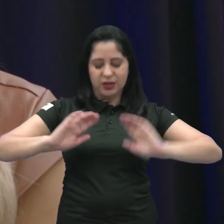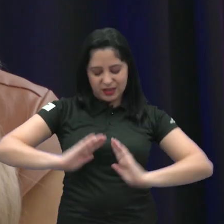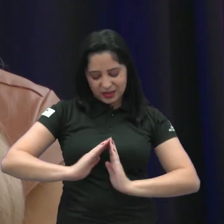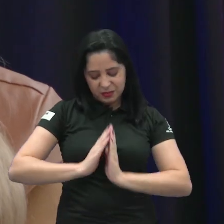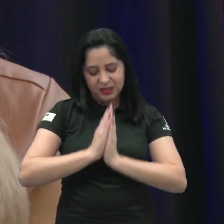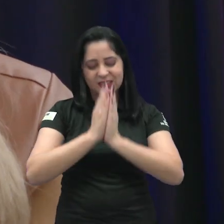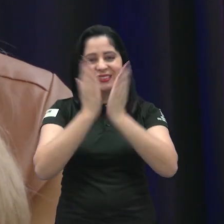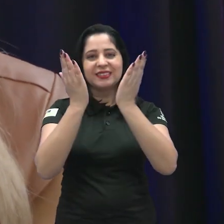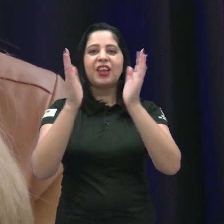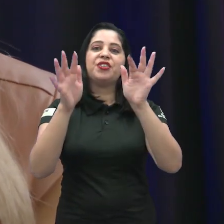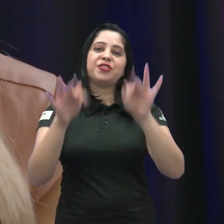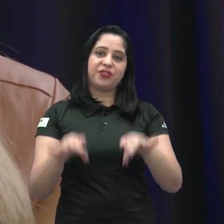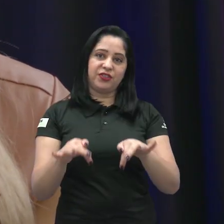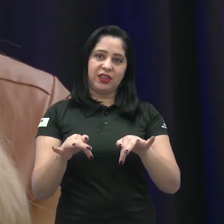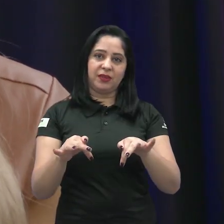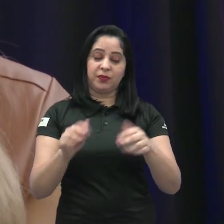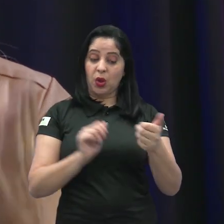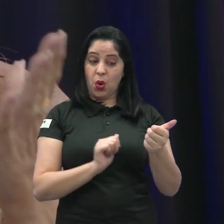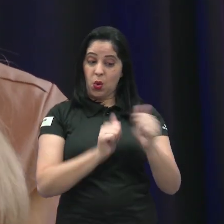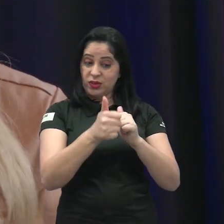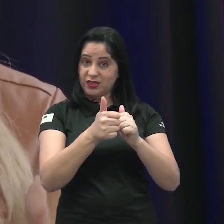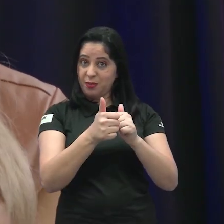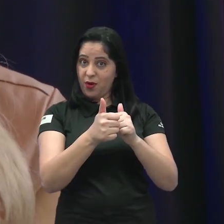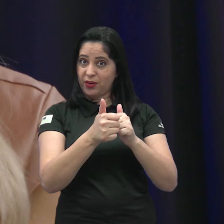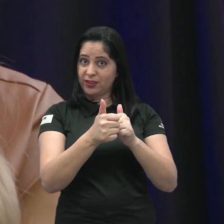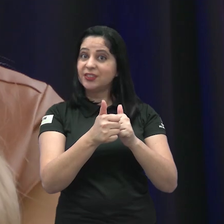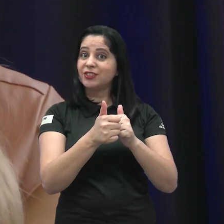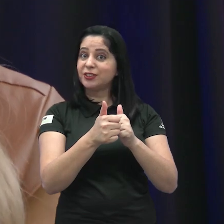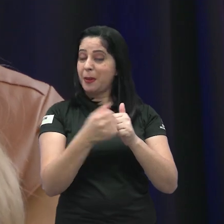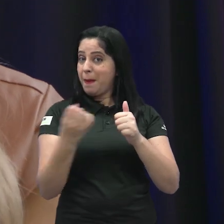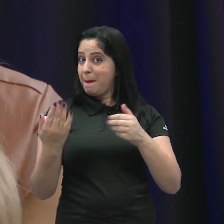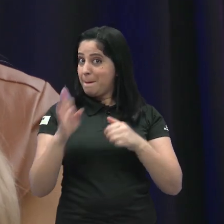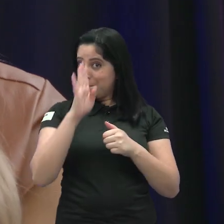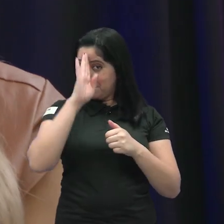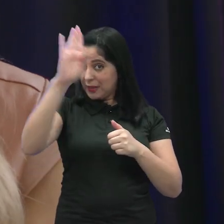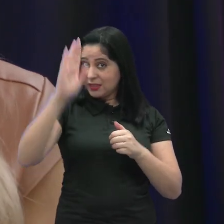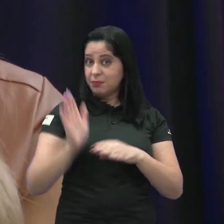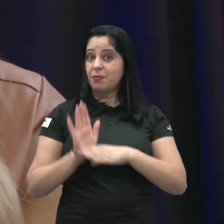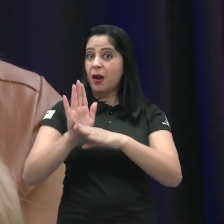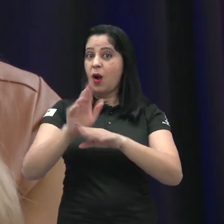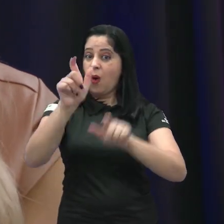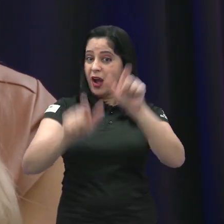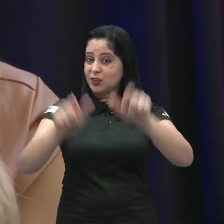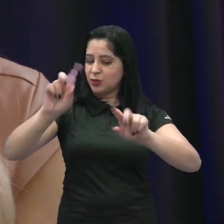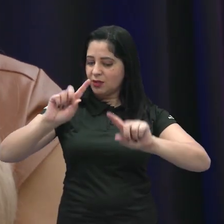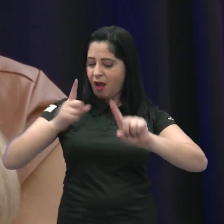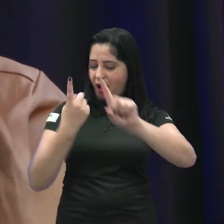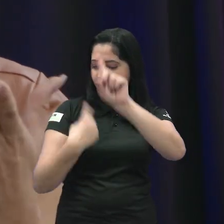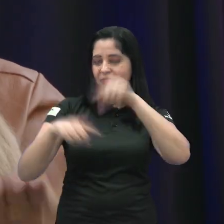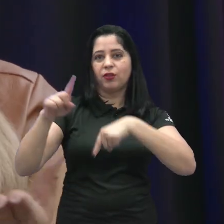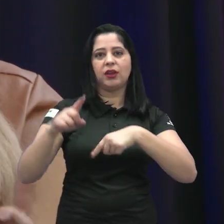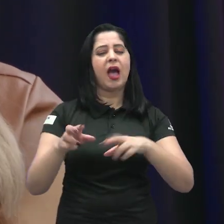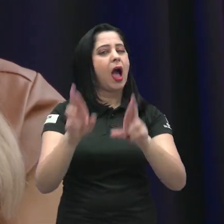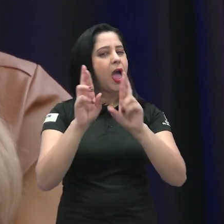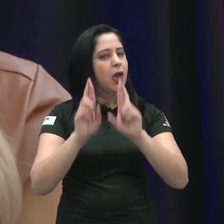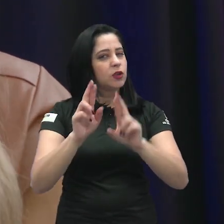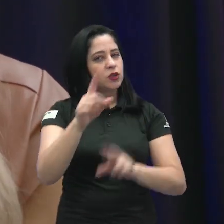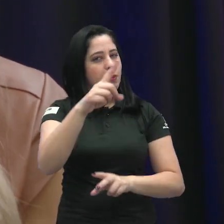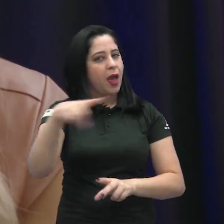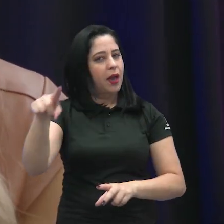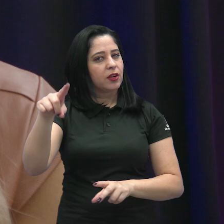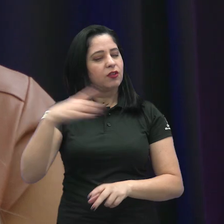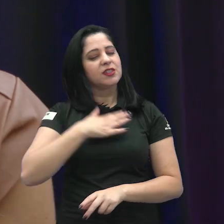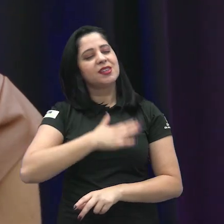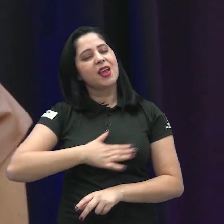ao final de mais uma Inspiração, onde o esporte foi protagonista como desenvolvimento pessoal. Espero que você tenha